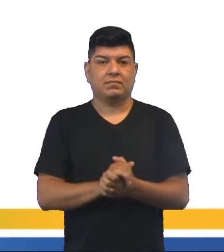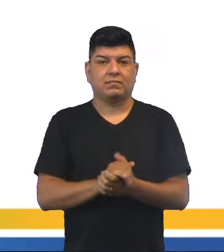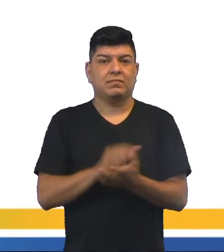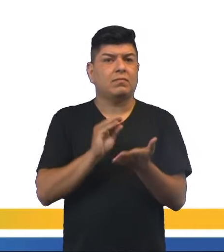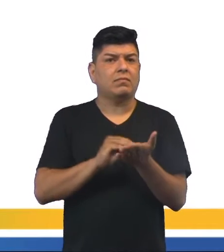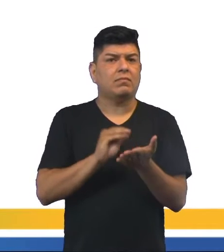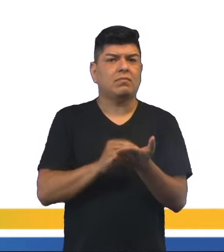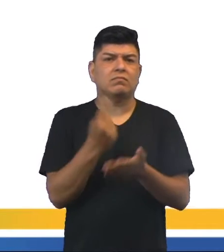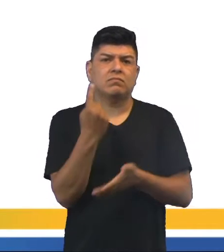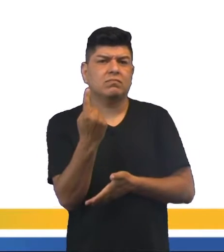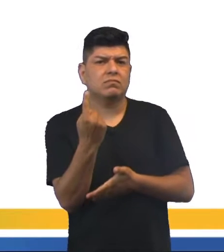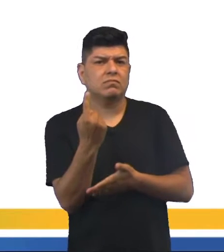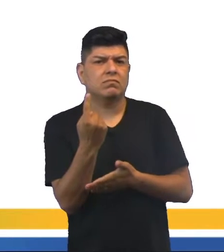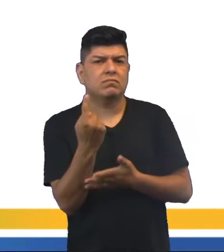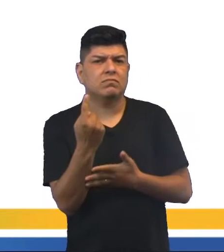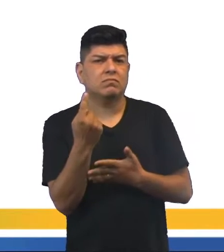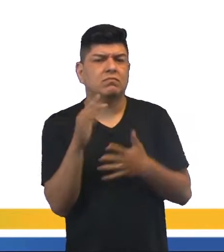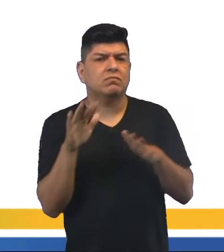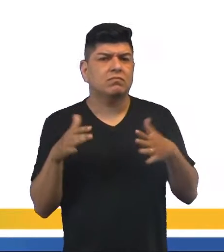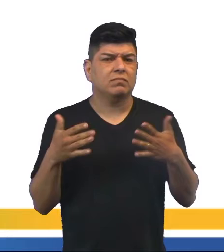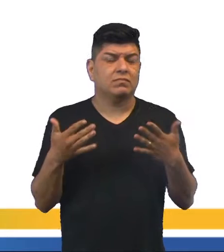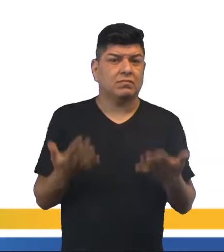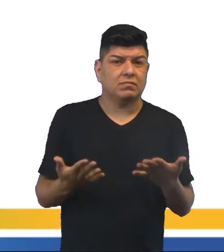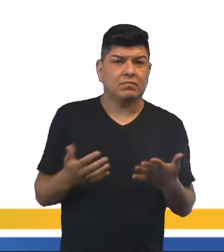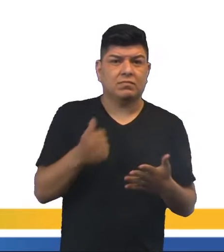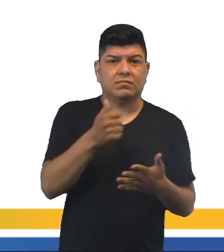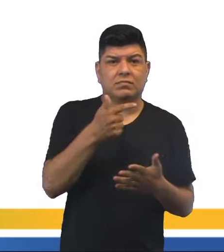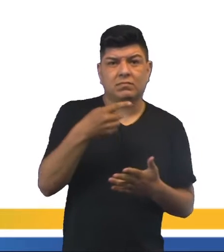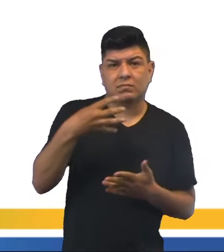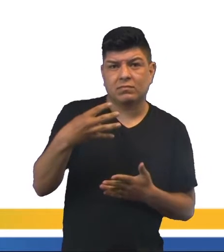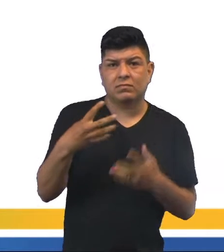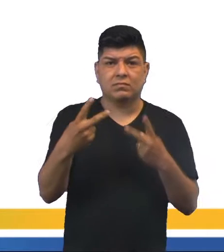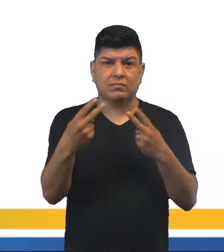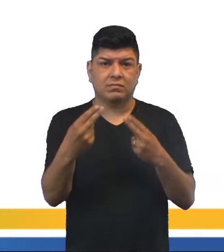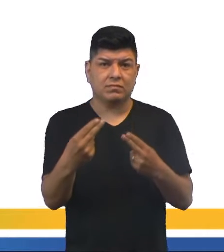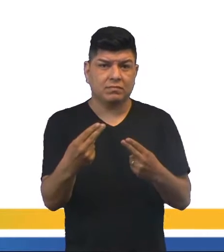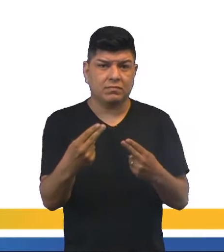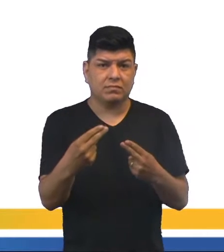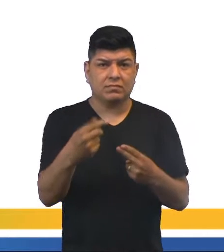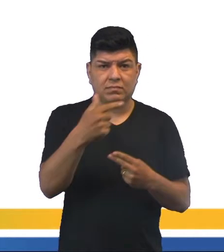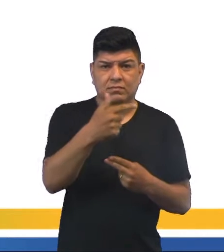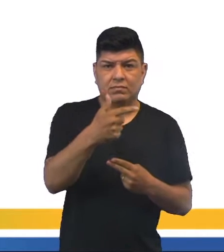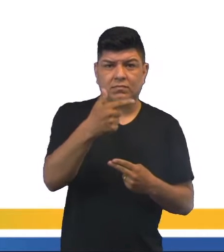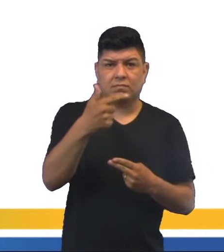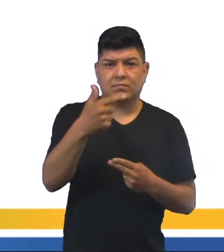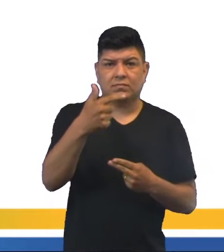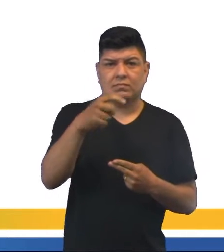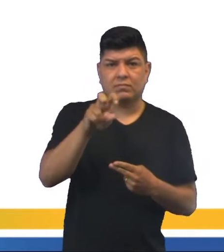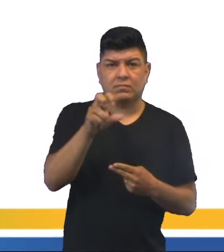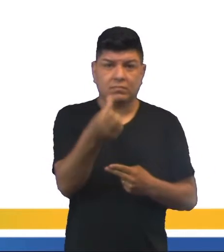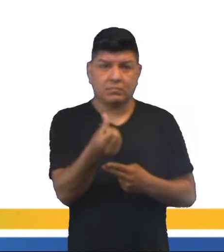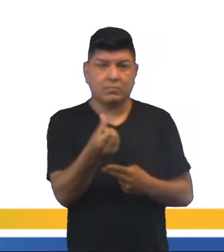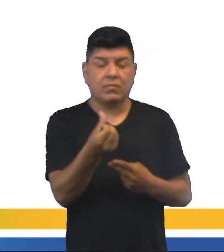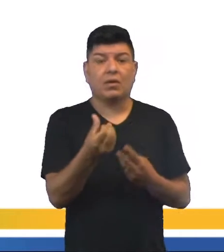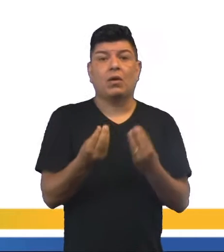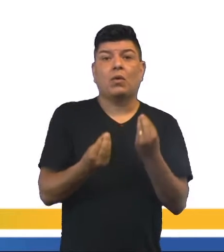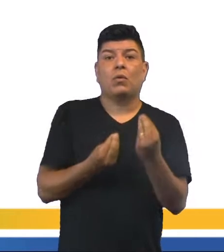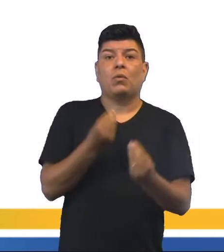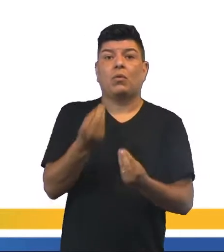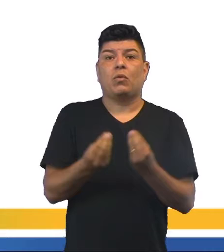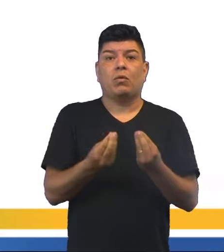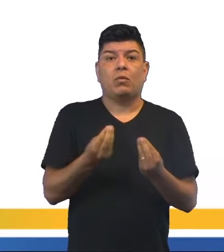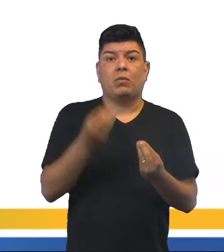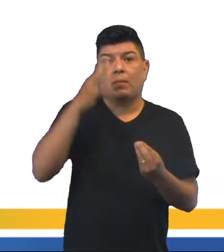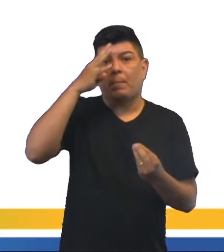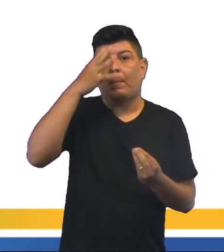faltando um termo né mas 124 igual a 256 Então como que eu